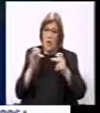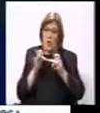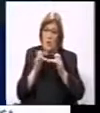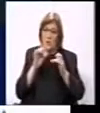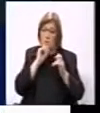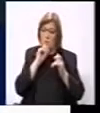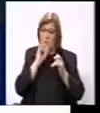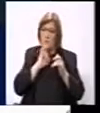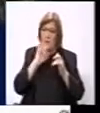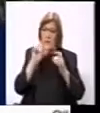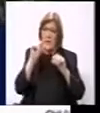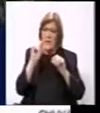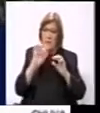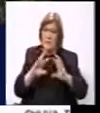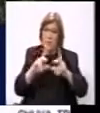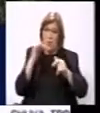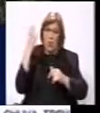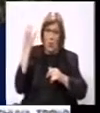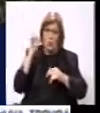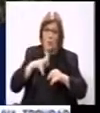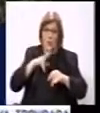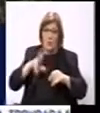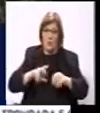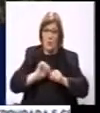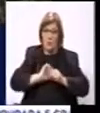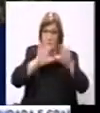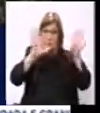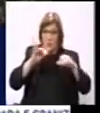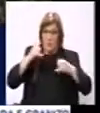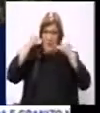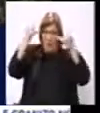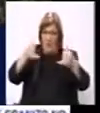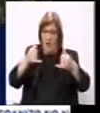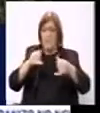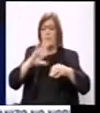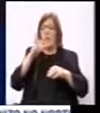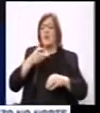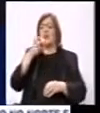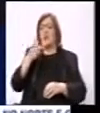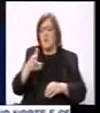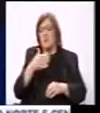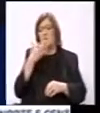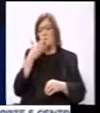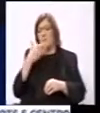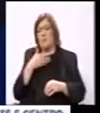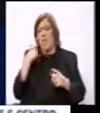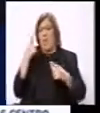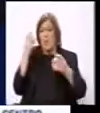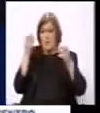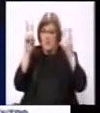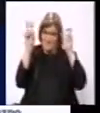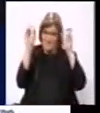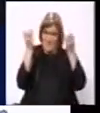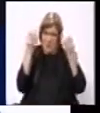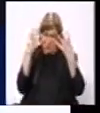e sobretudo a nível da promoção da cultura portuguesa ao infantário falar em seu caixão esses caminhos alternativos de uma das 227